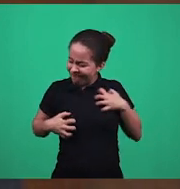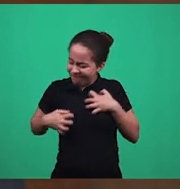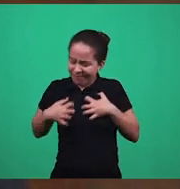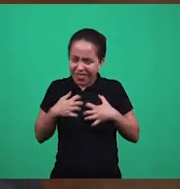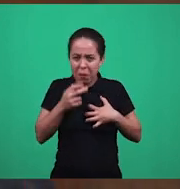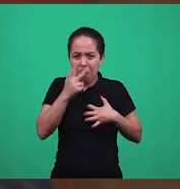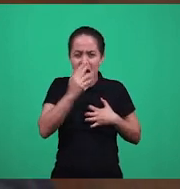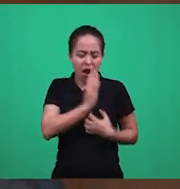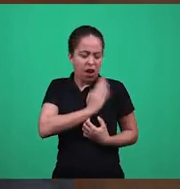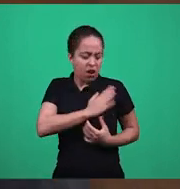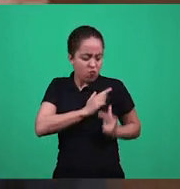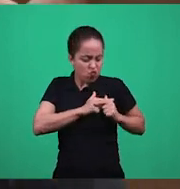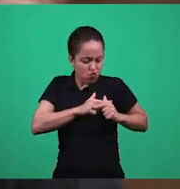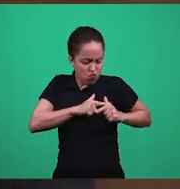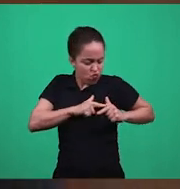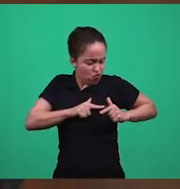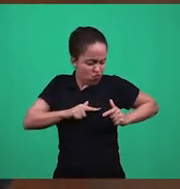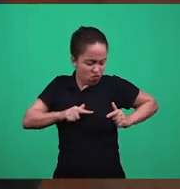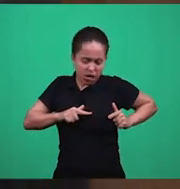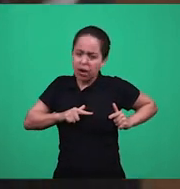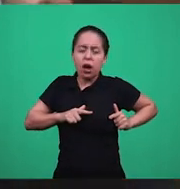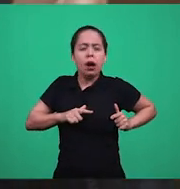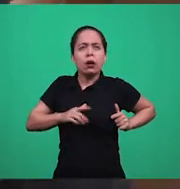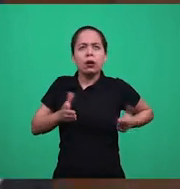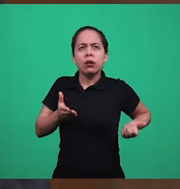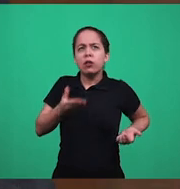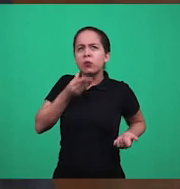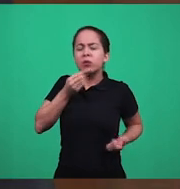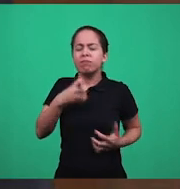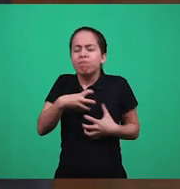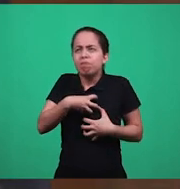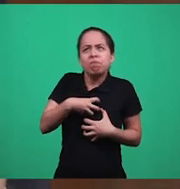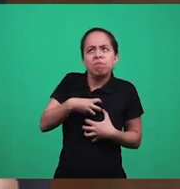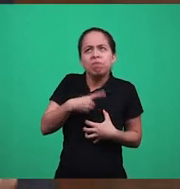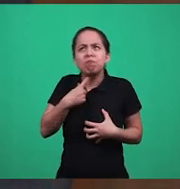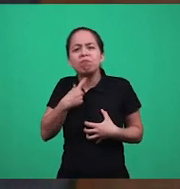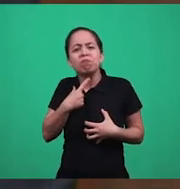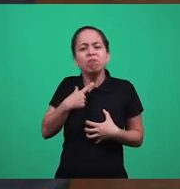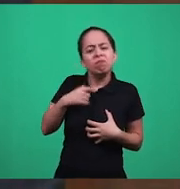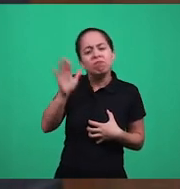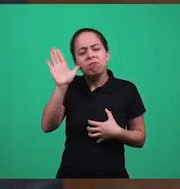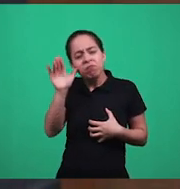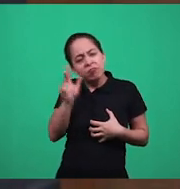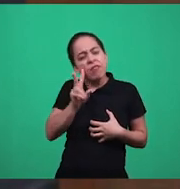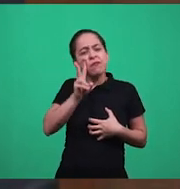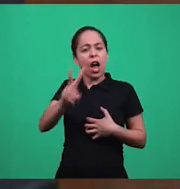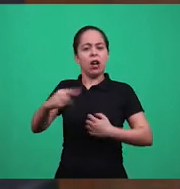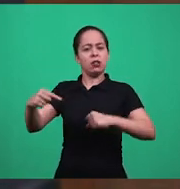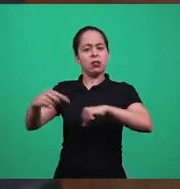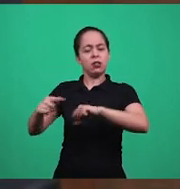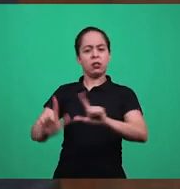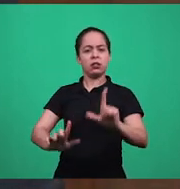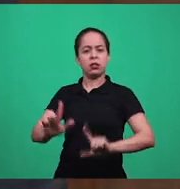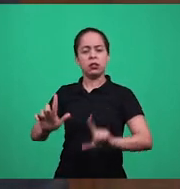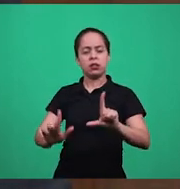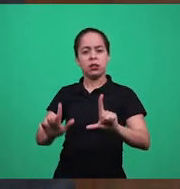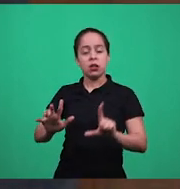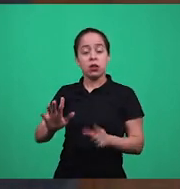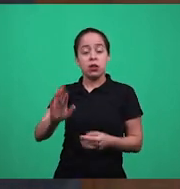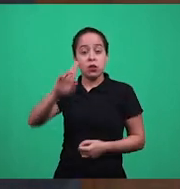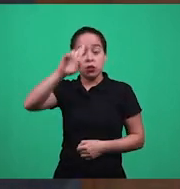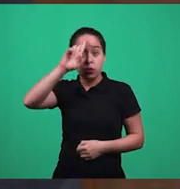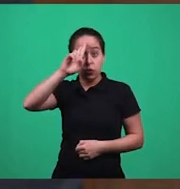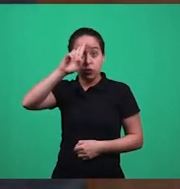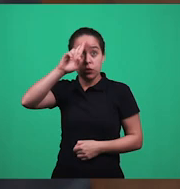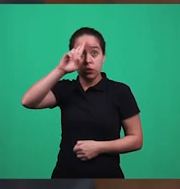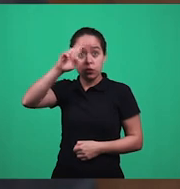vazio, e está agora conosco participando desse quadro, e foi visitado